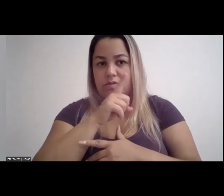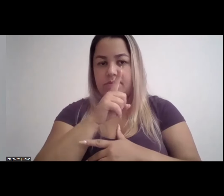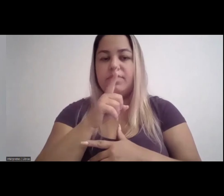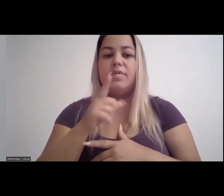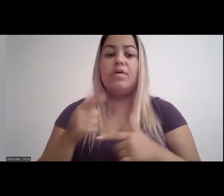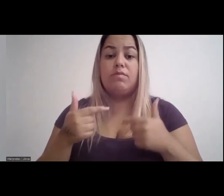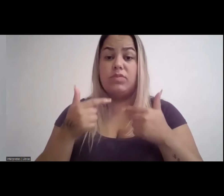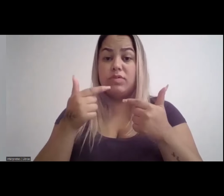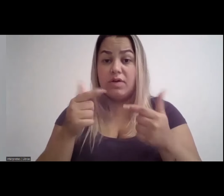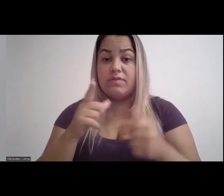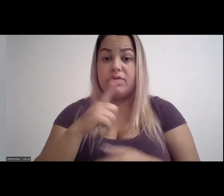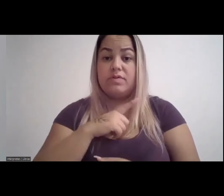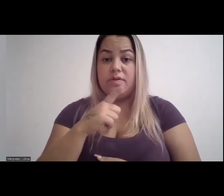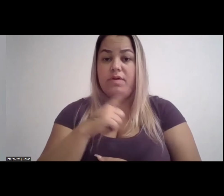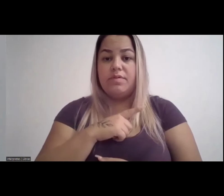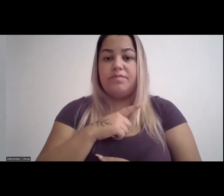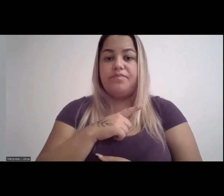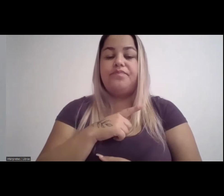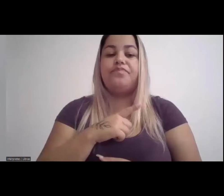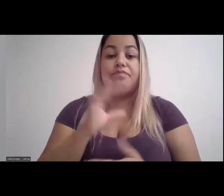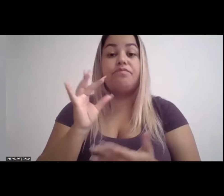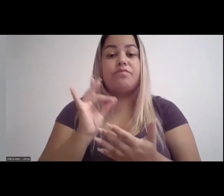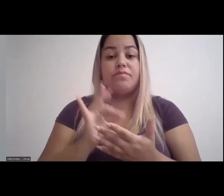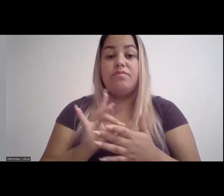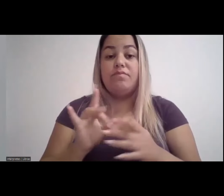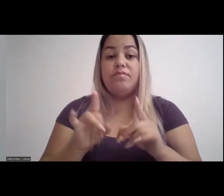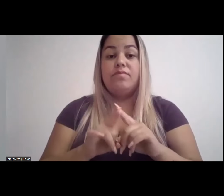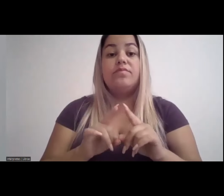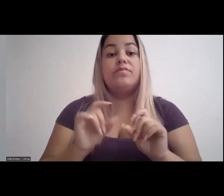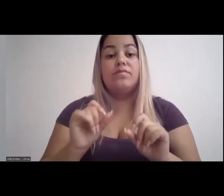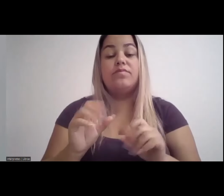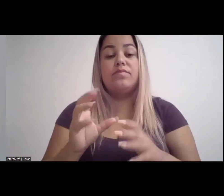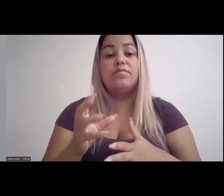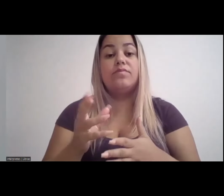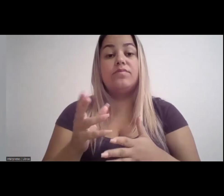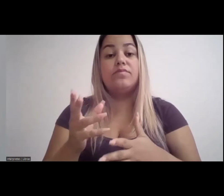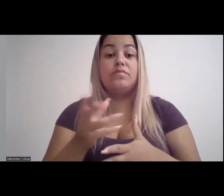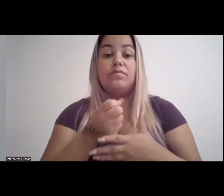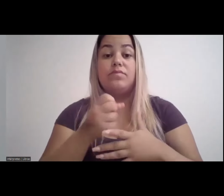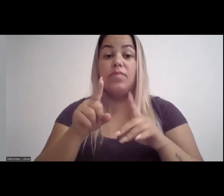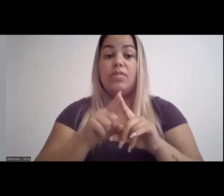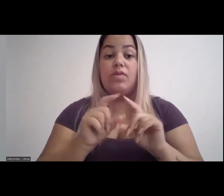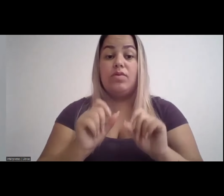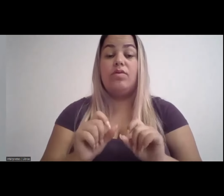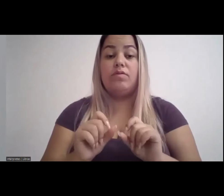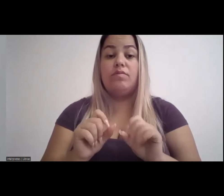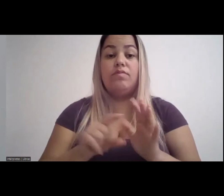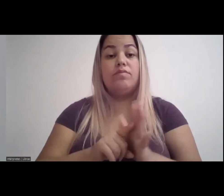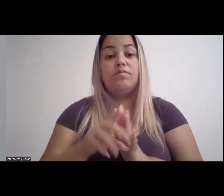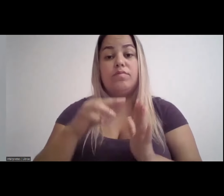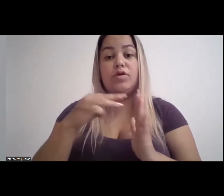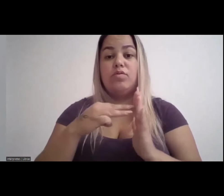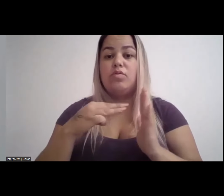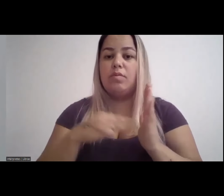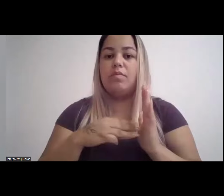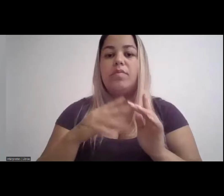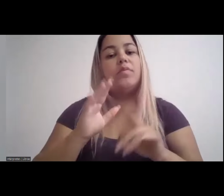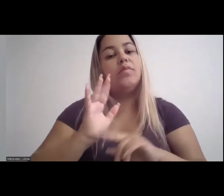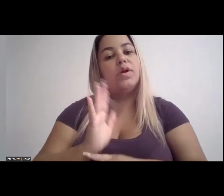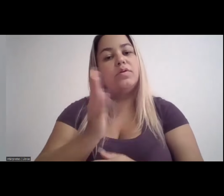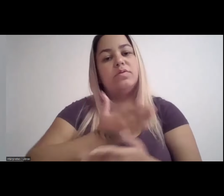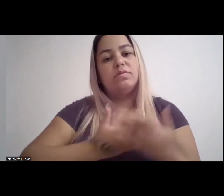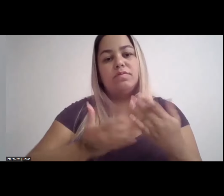tenho. E foi exatamente essa captação de desafios que a gente fez, porque a expertise técnica, metodológica, para ajudar a fazer